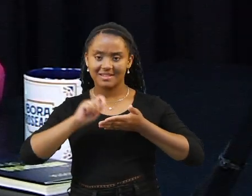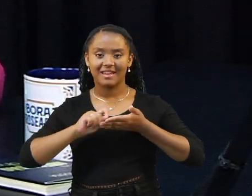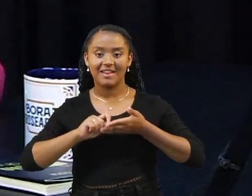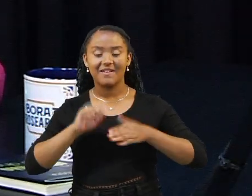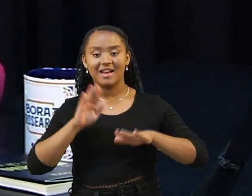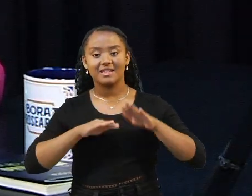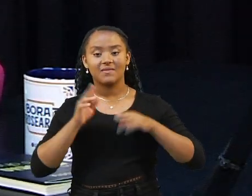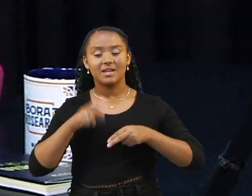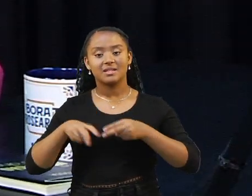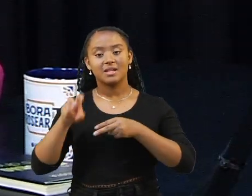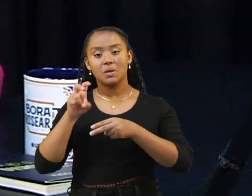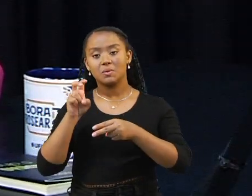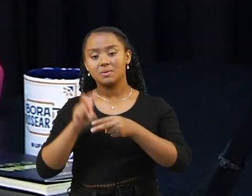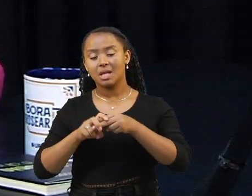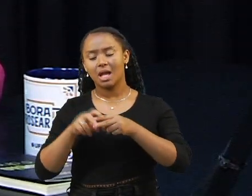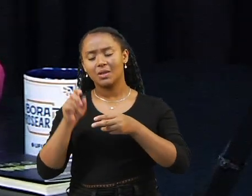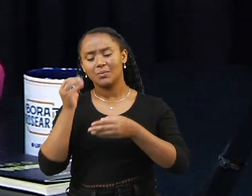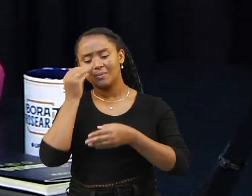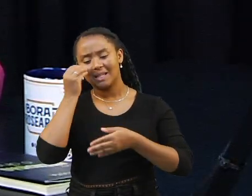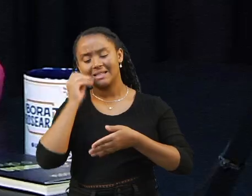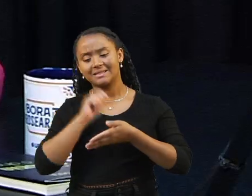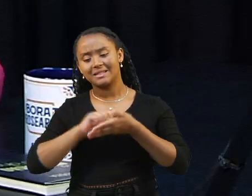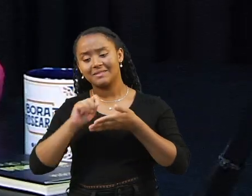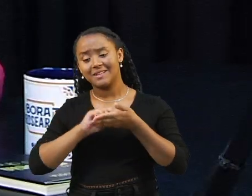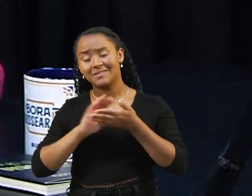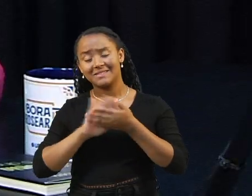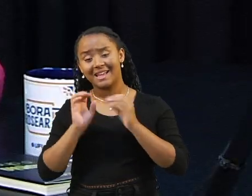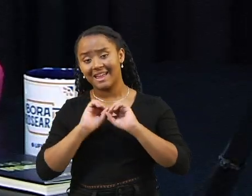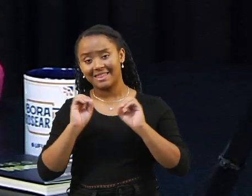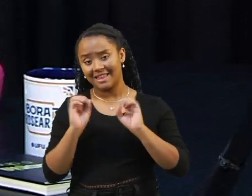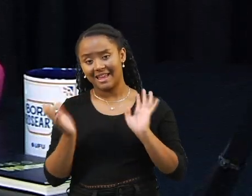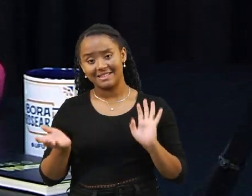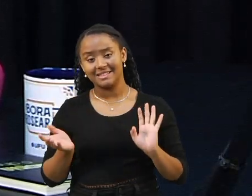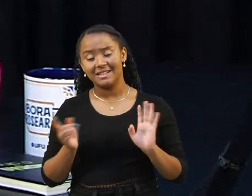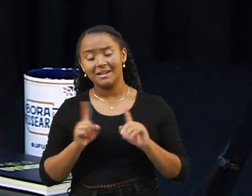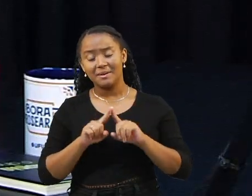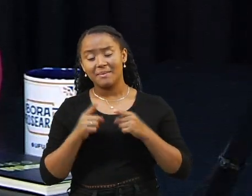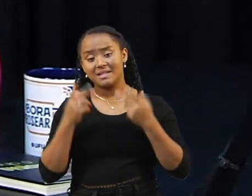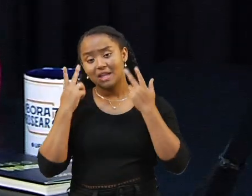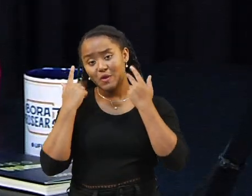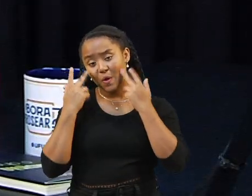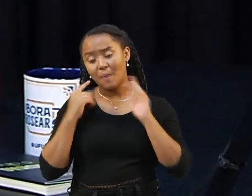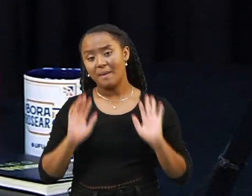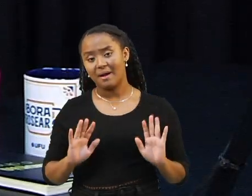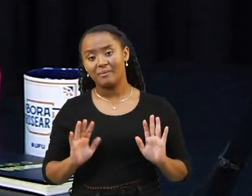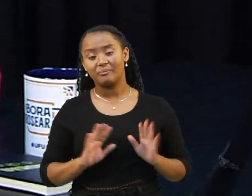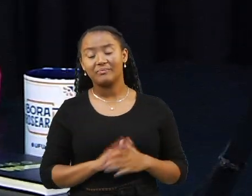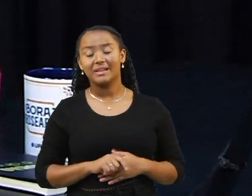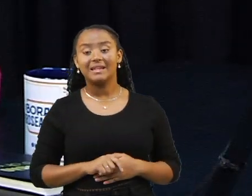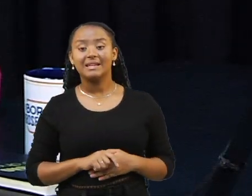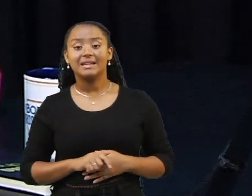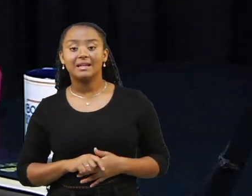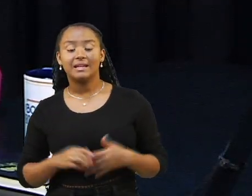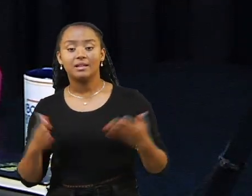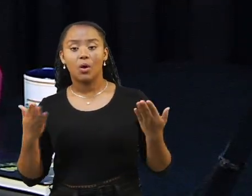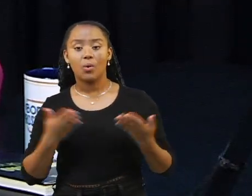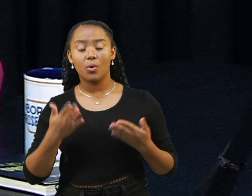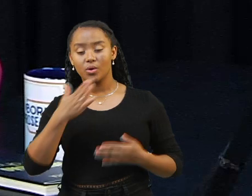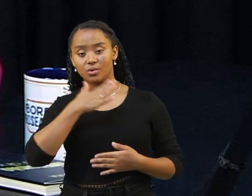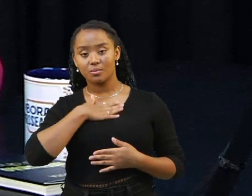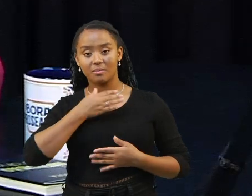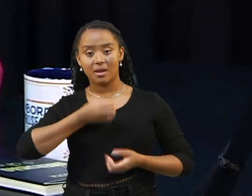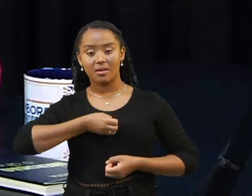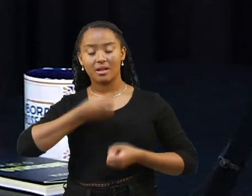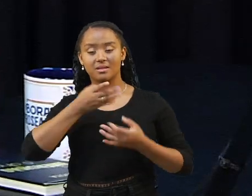escrevo, sabe? E às vezes eu sento lá, não sai nada, mas é assim, né? Os insights não acontecem ao acaso.